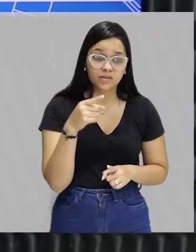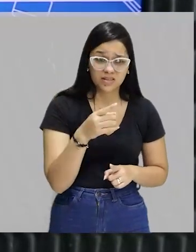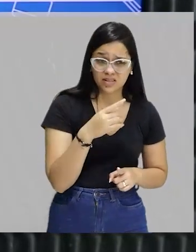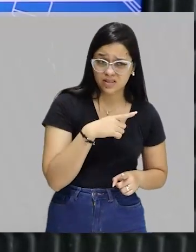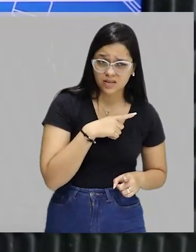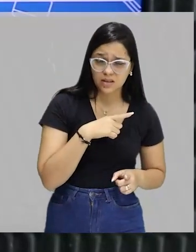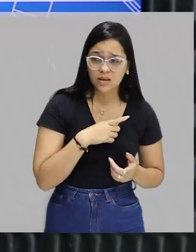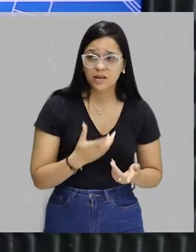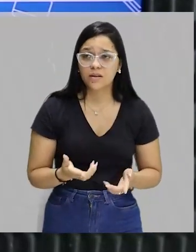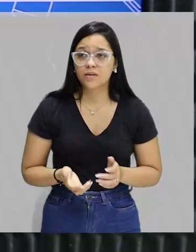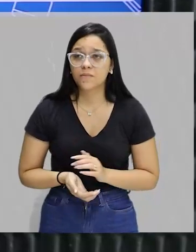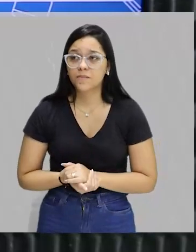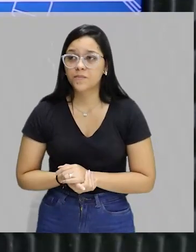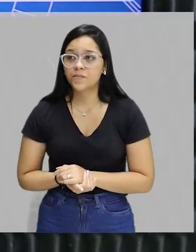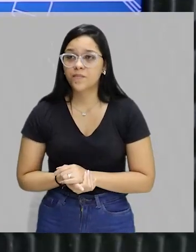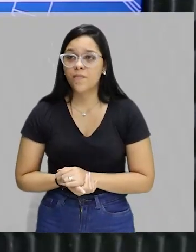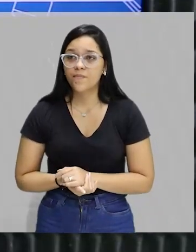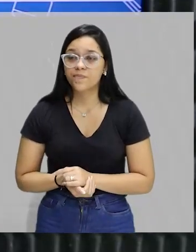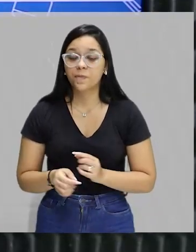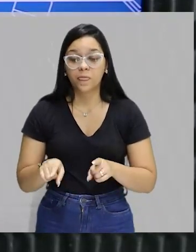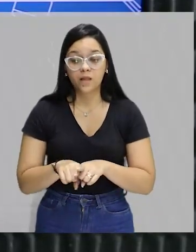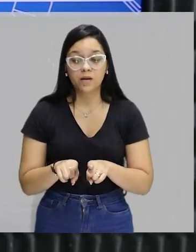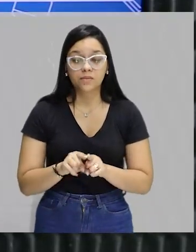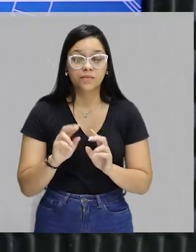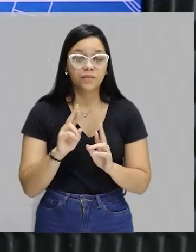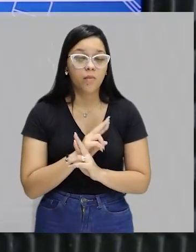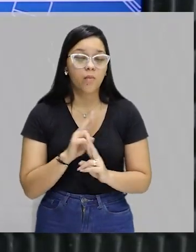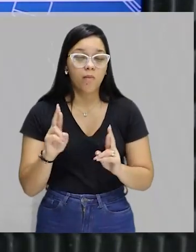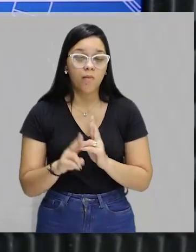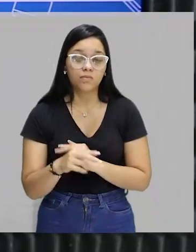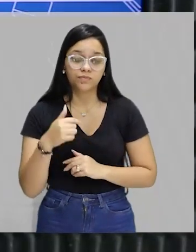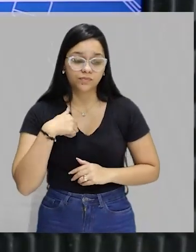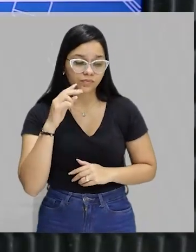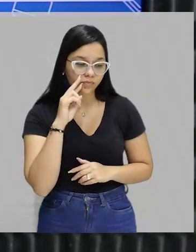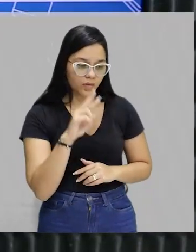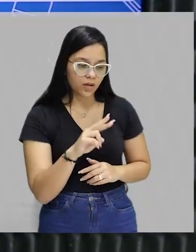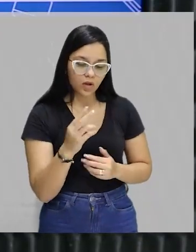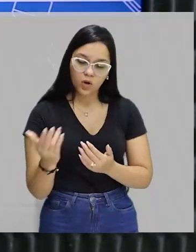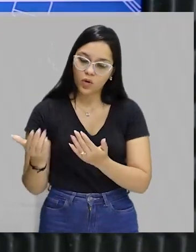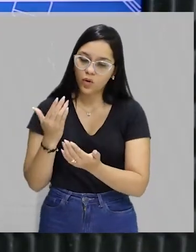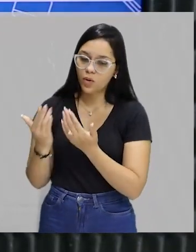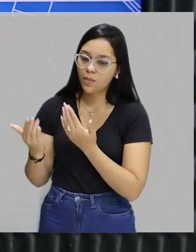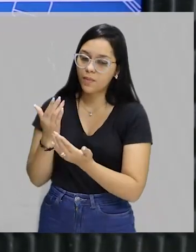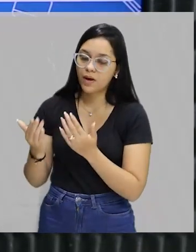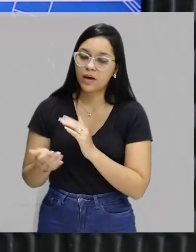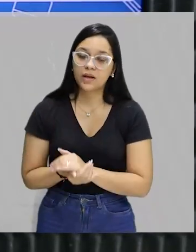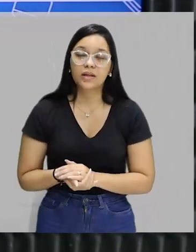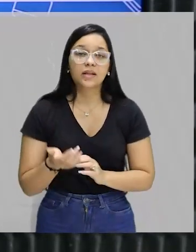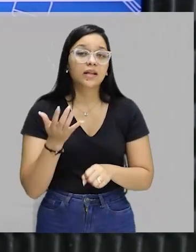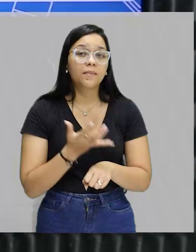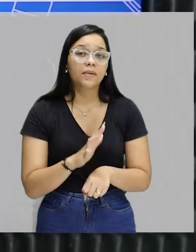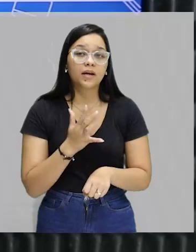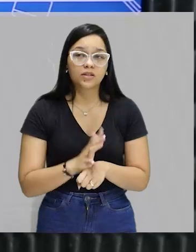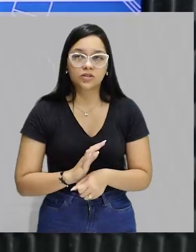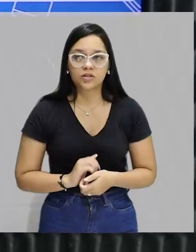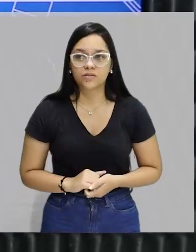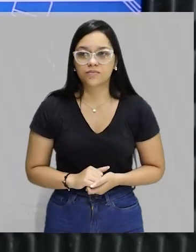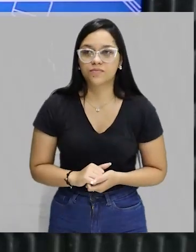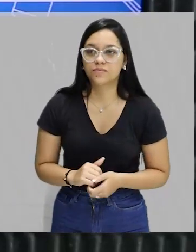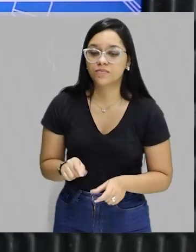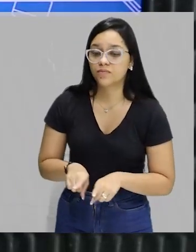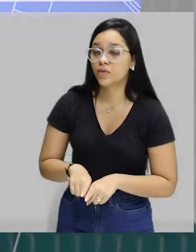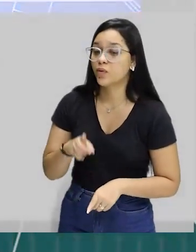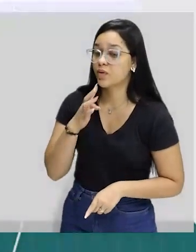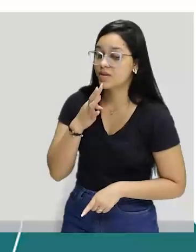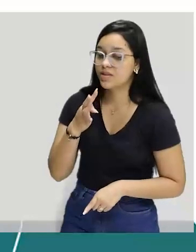você tem? Semiótica. Associativa. Eu olho e eu comparo com outra coisa. Na prática, professor, uma das obras